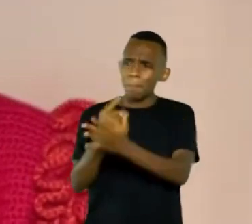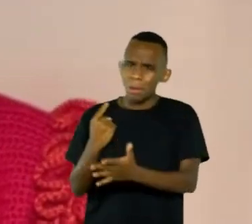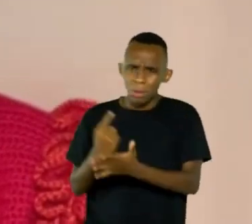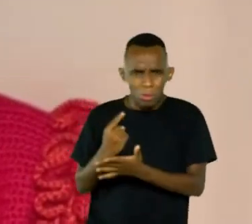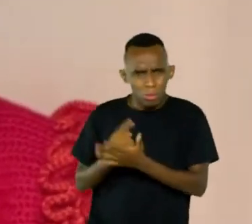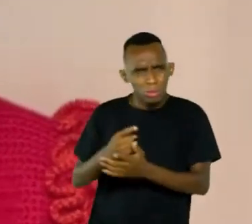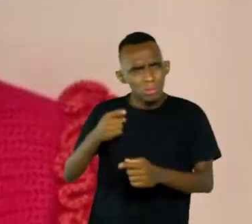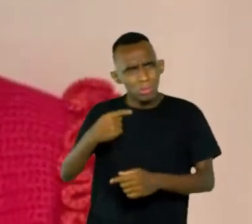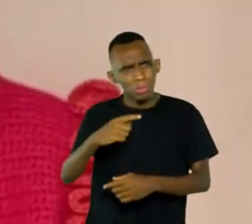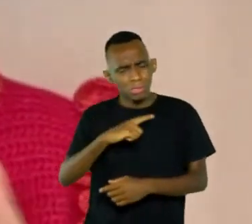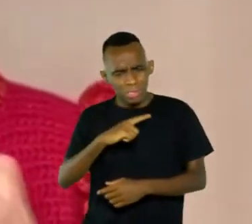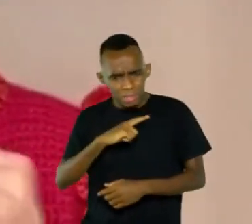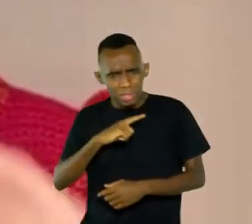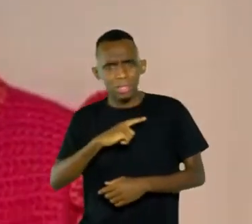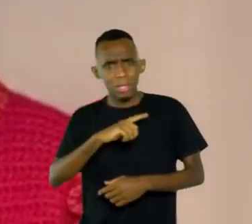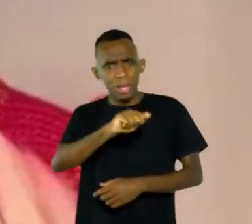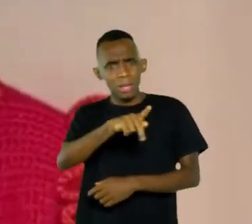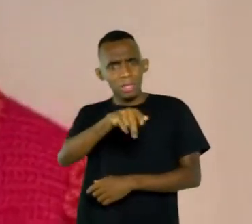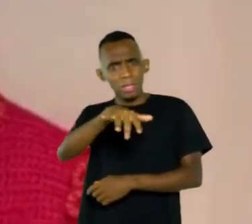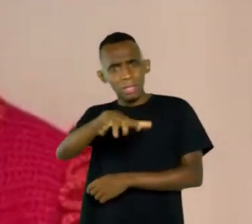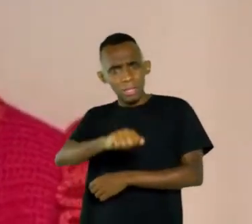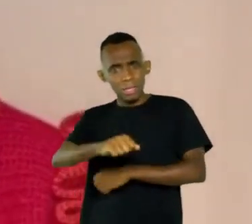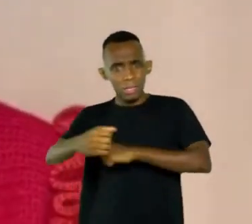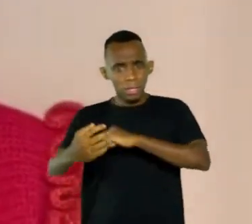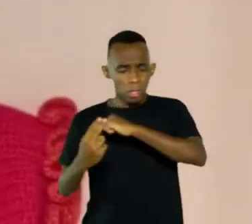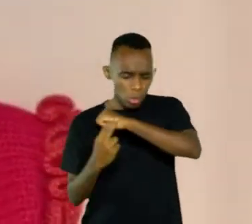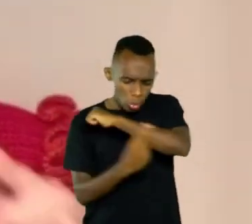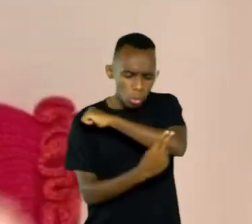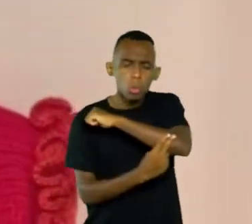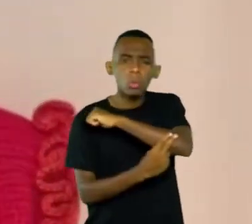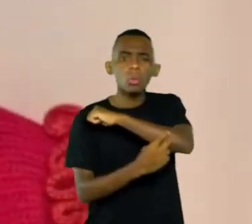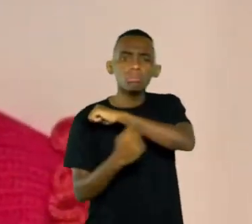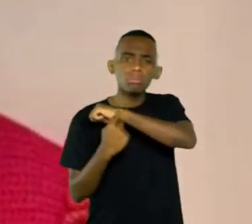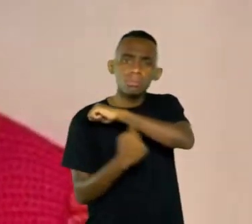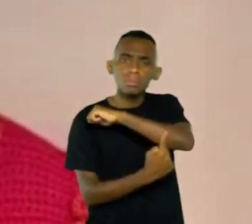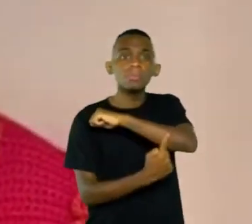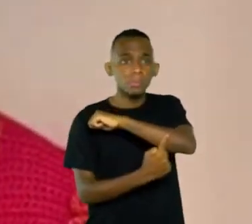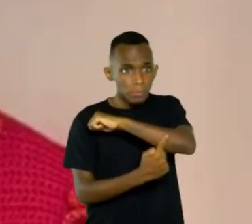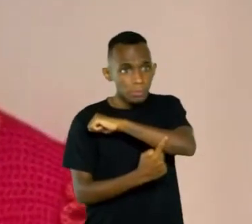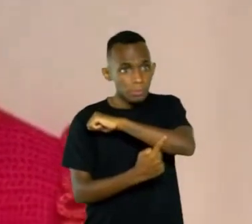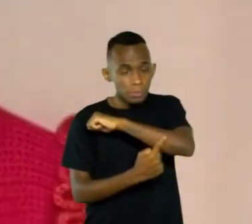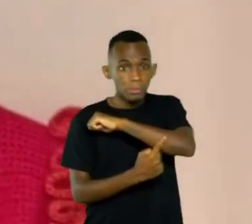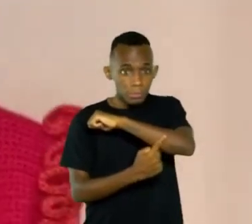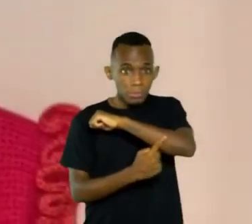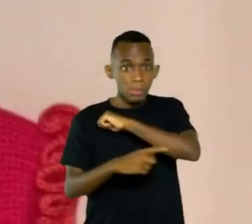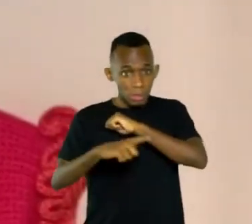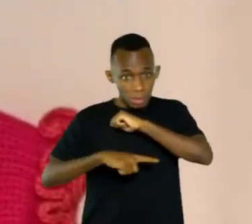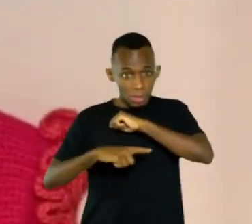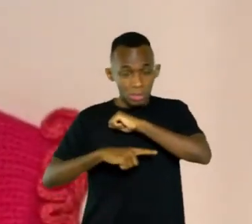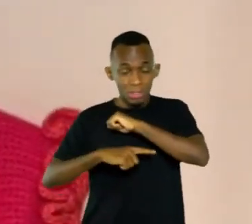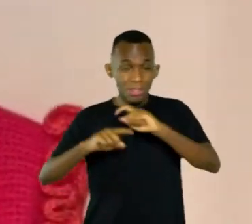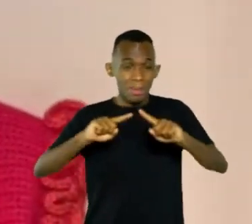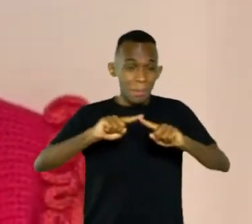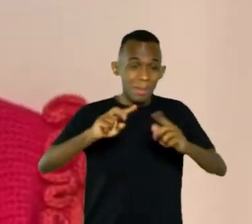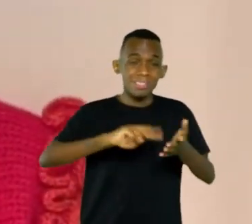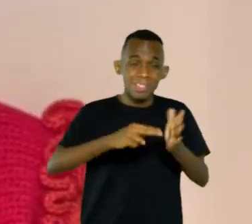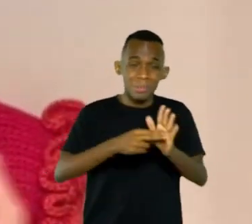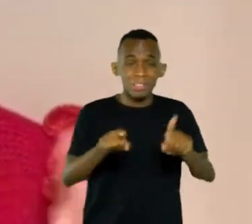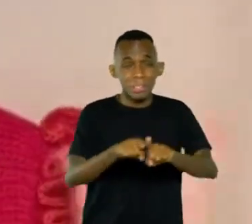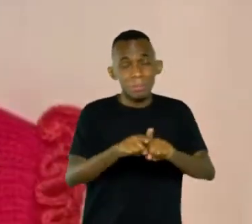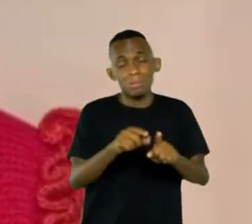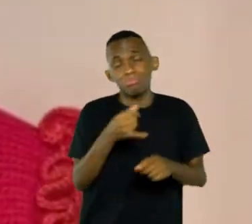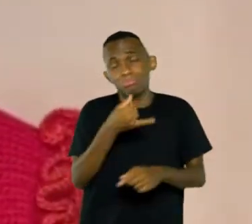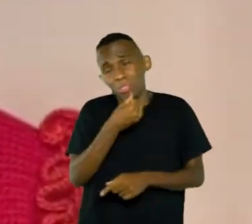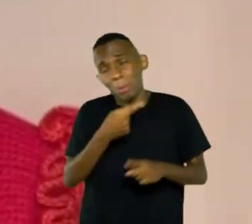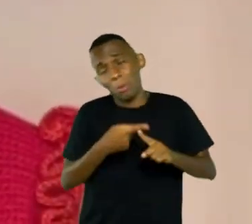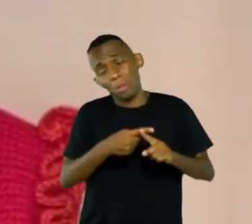alegria tatuada no braço? E elas não sabem que por trás dessa alegria tatuada no braço tem uma grande tristeza, que é a perda do Gui, né? Mas eu acho